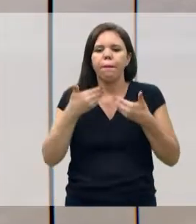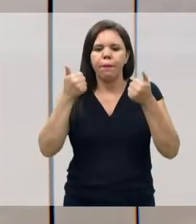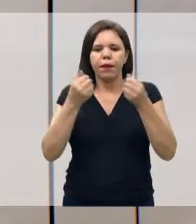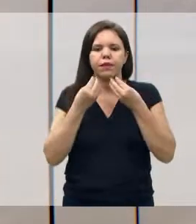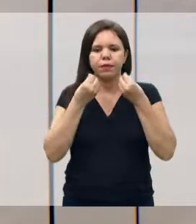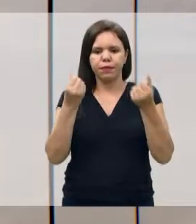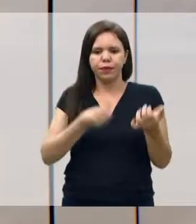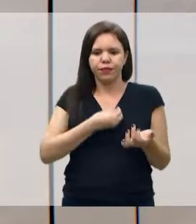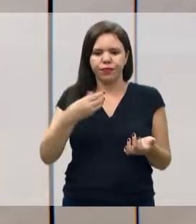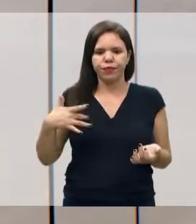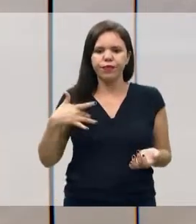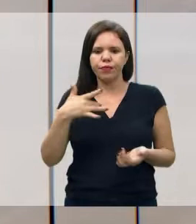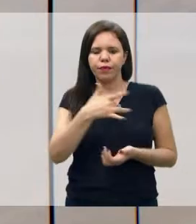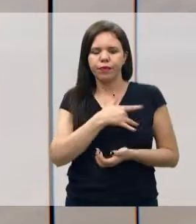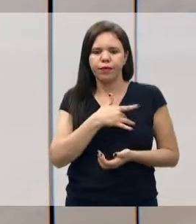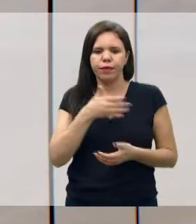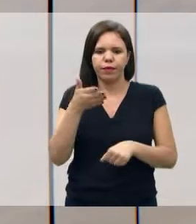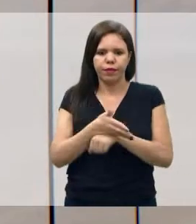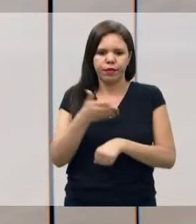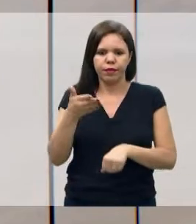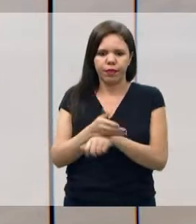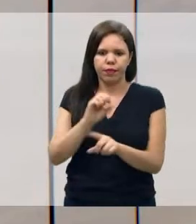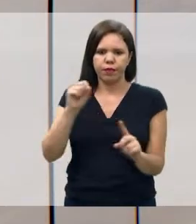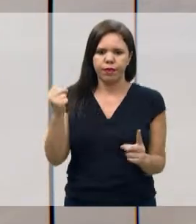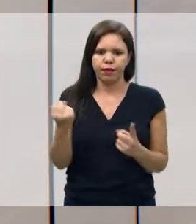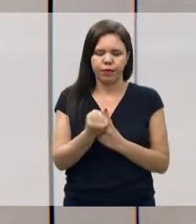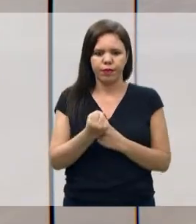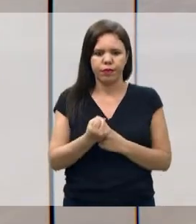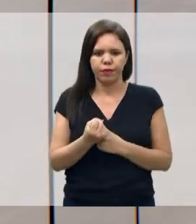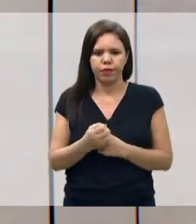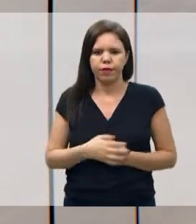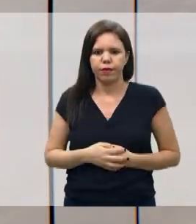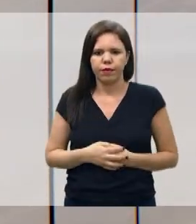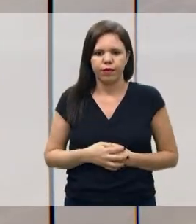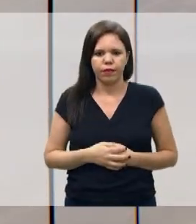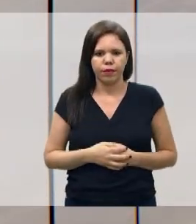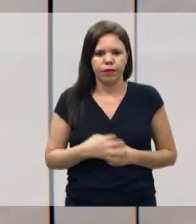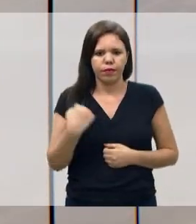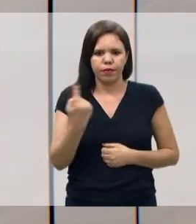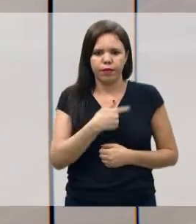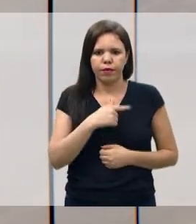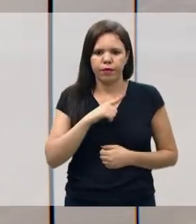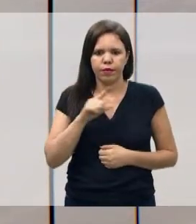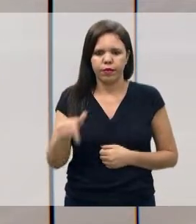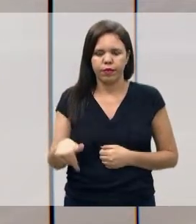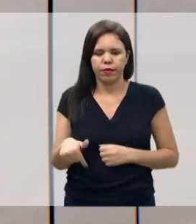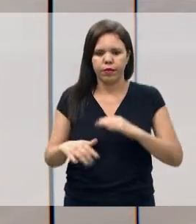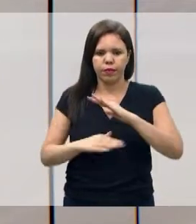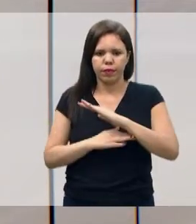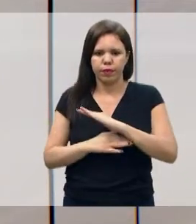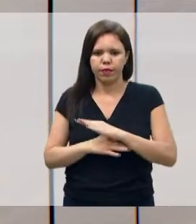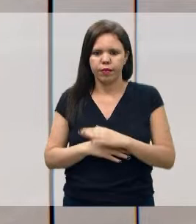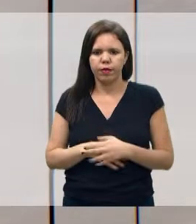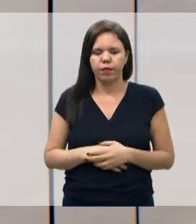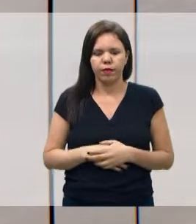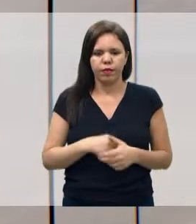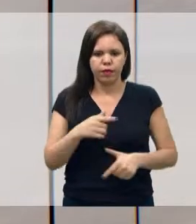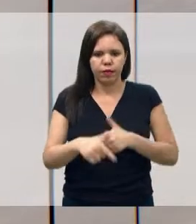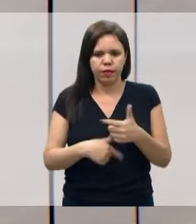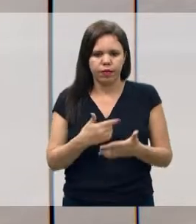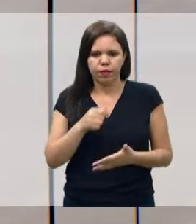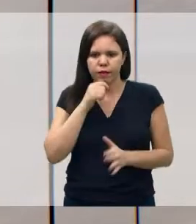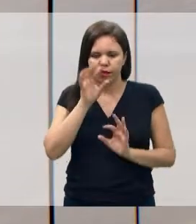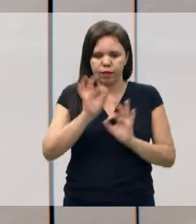com saúde, com participação social. E falando em participação, a gente tem aqui na Câmara tramitando